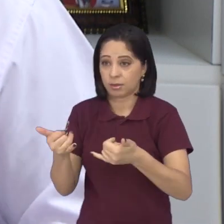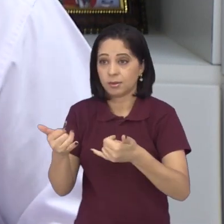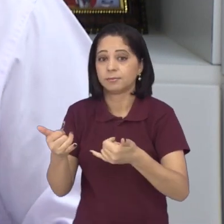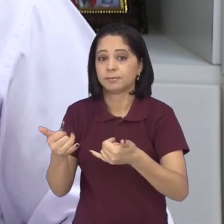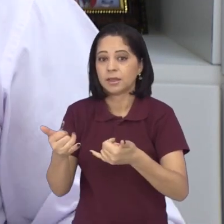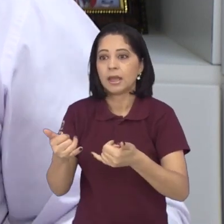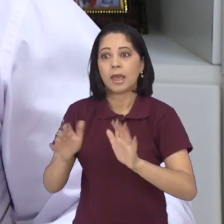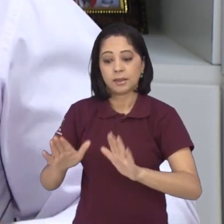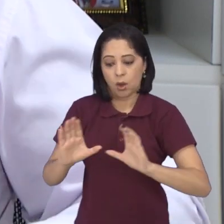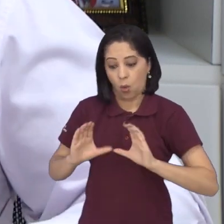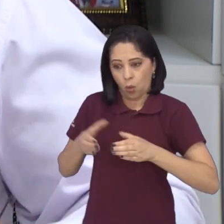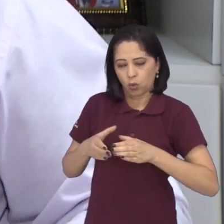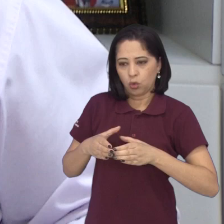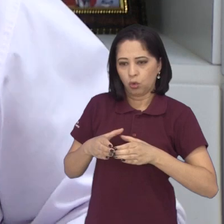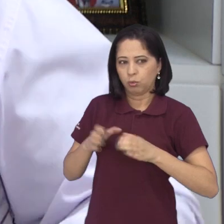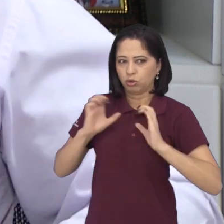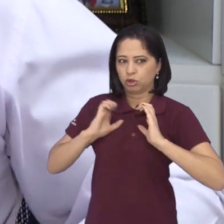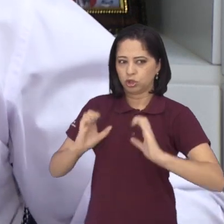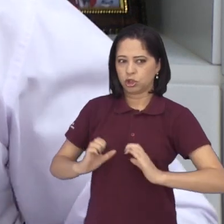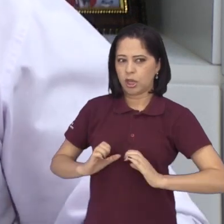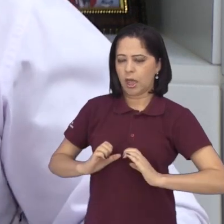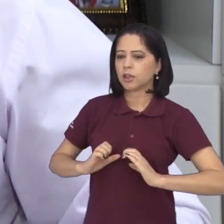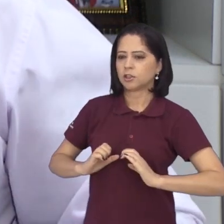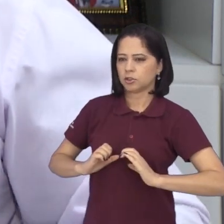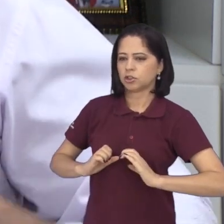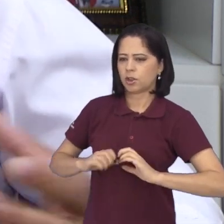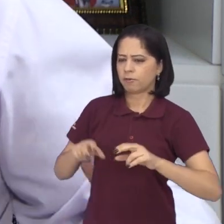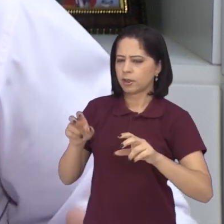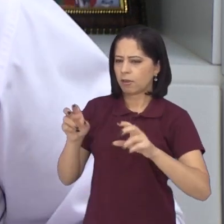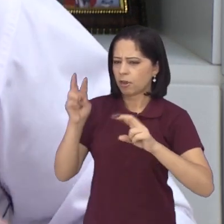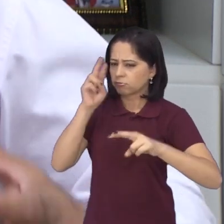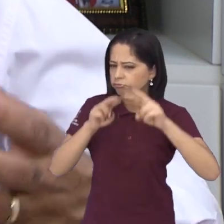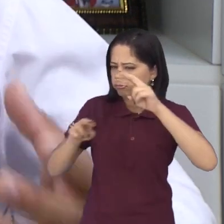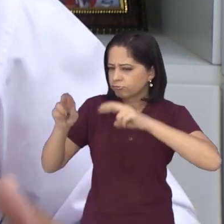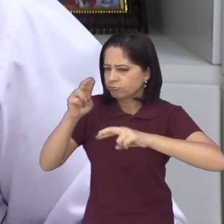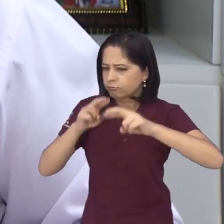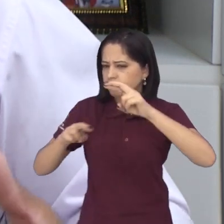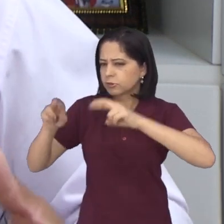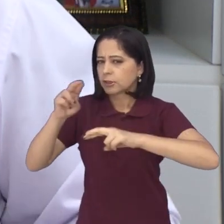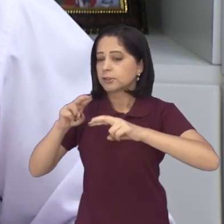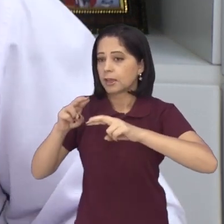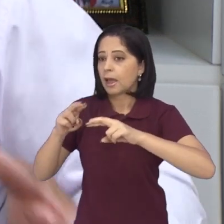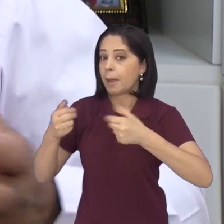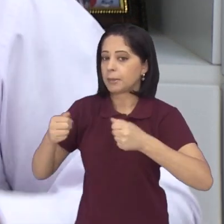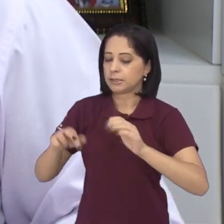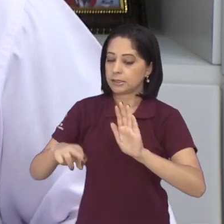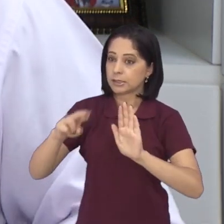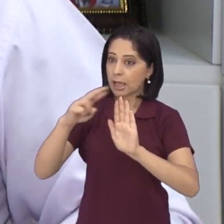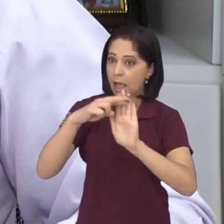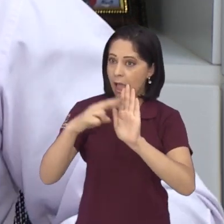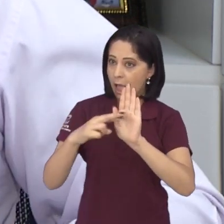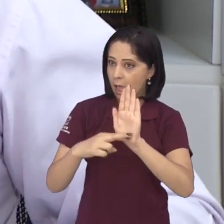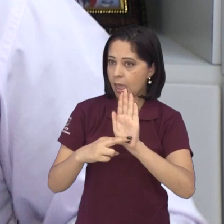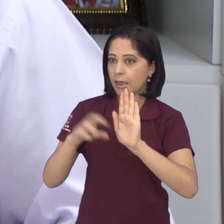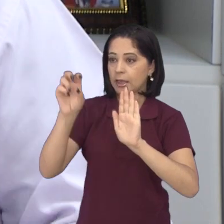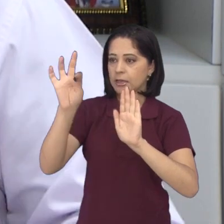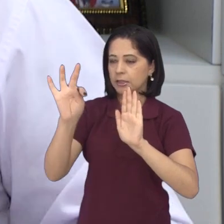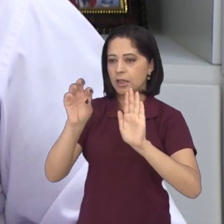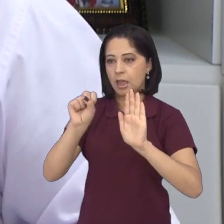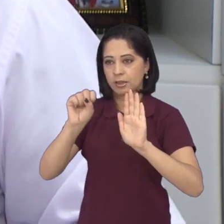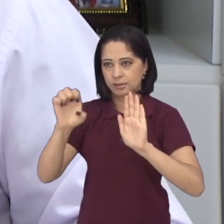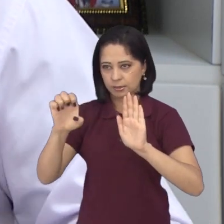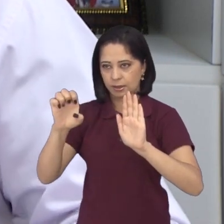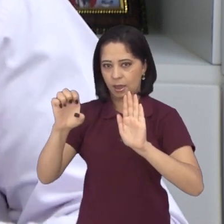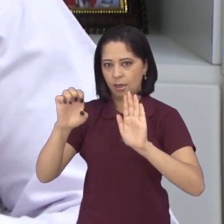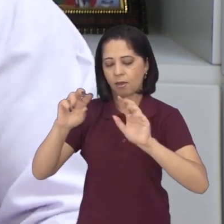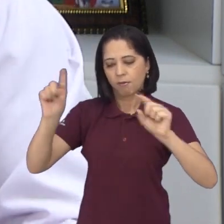regras, ou seja, a Comissão de Ética organiza, juntamente com aquelas regras que o TSE emite, essas